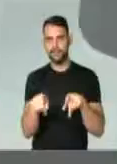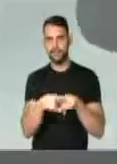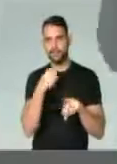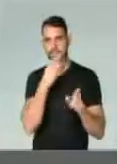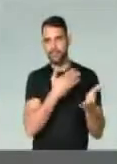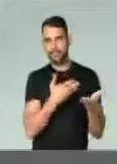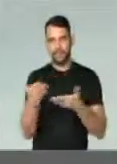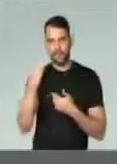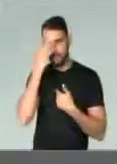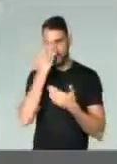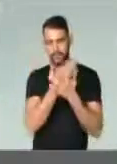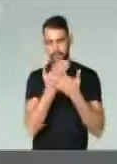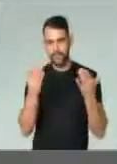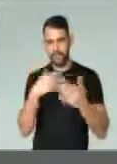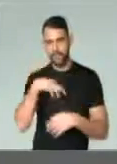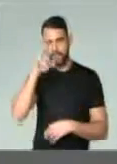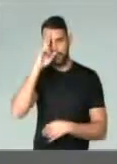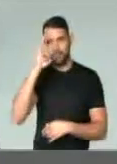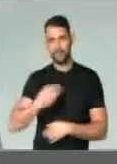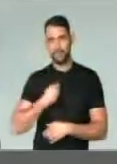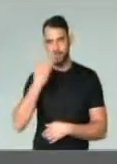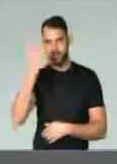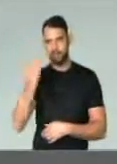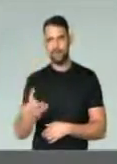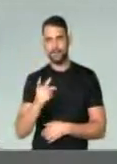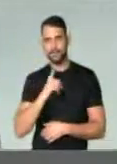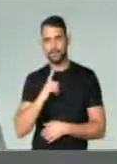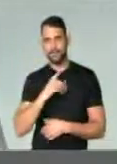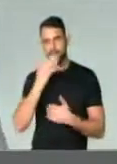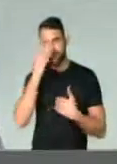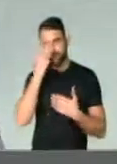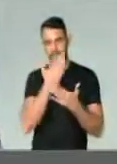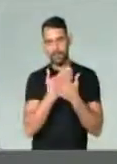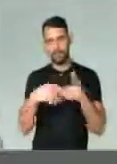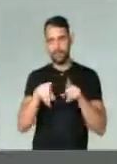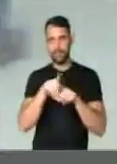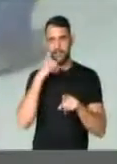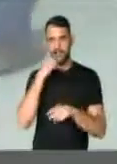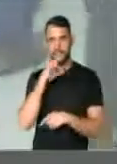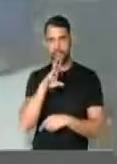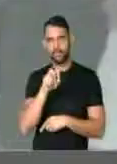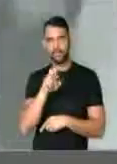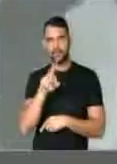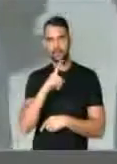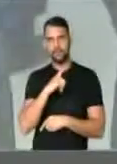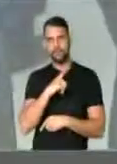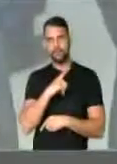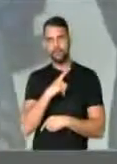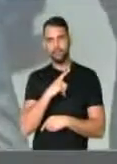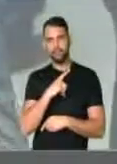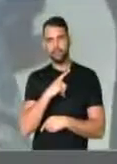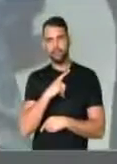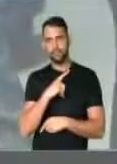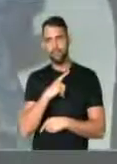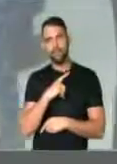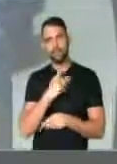bem-vindos, obrigado a Vossa Excelência e obrigado também ao deputado Vicentinho por Eu ter concedo um minuto, concedido senhor presidente. Esse tempo.